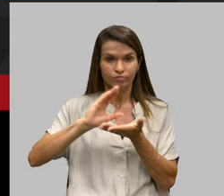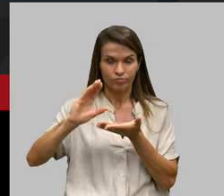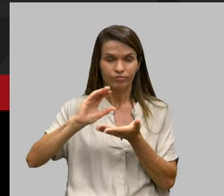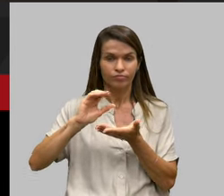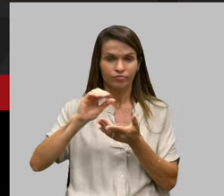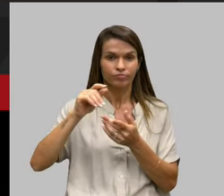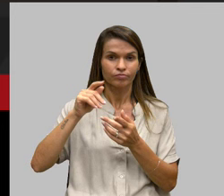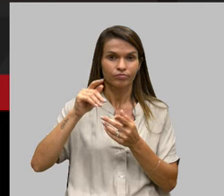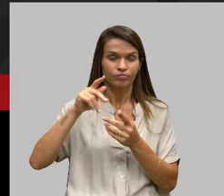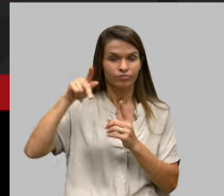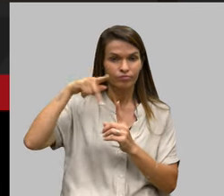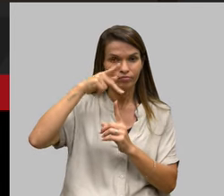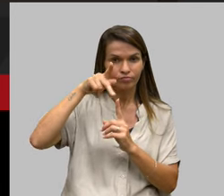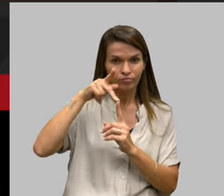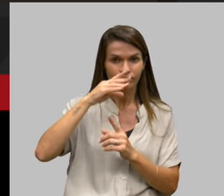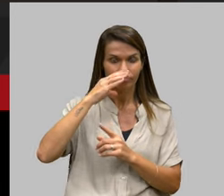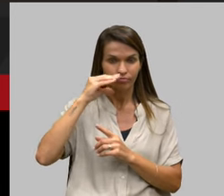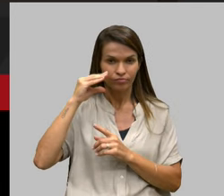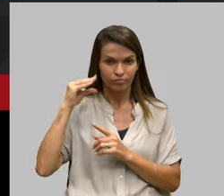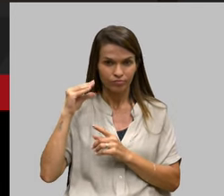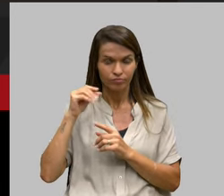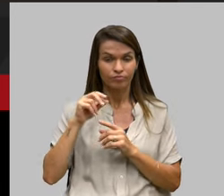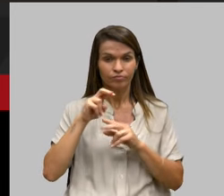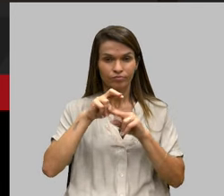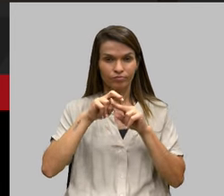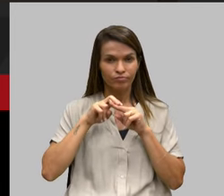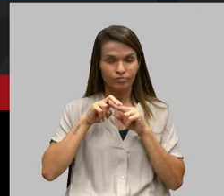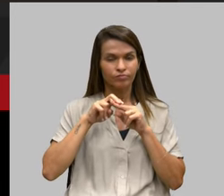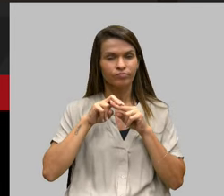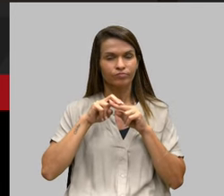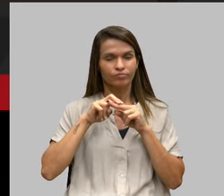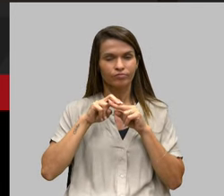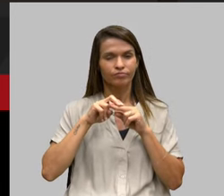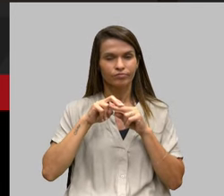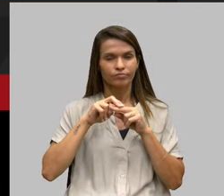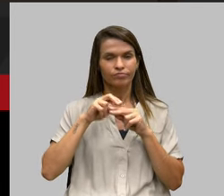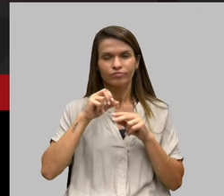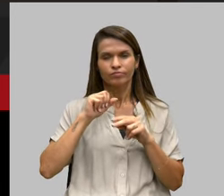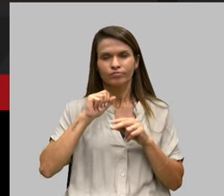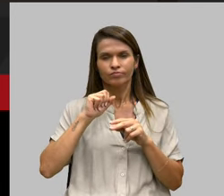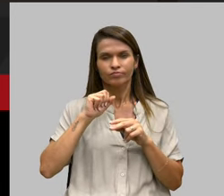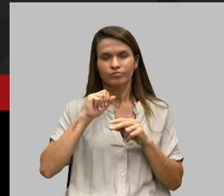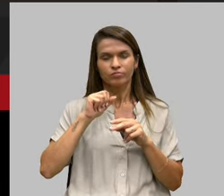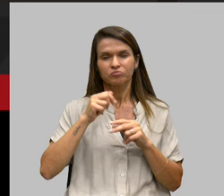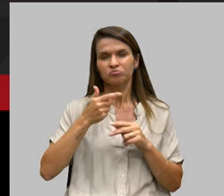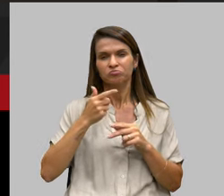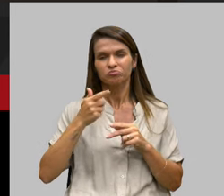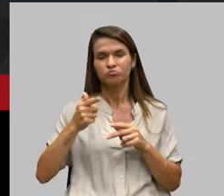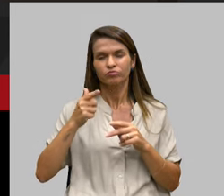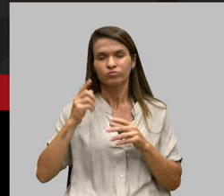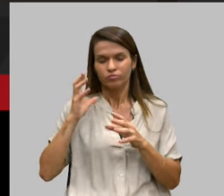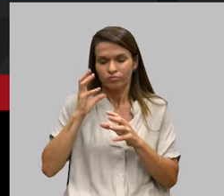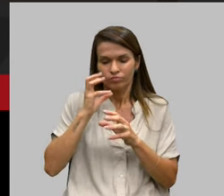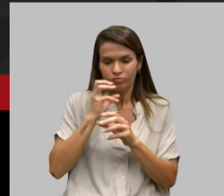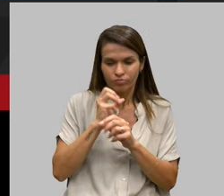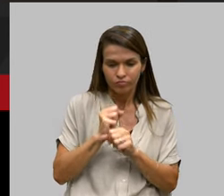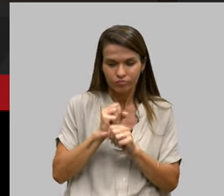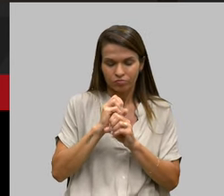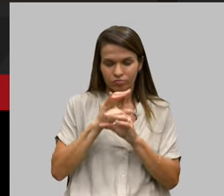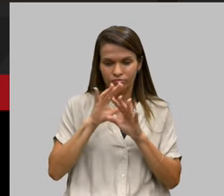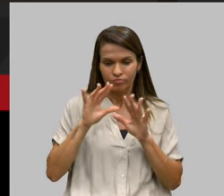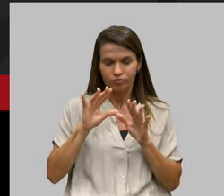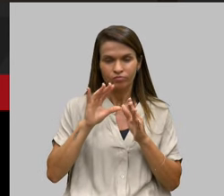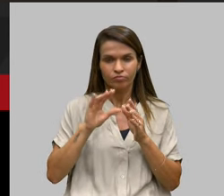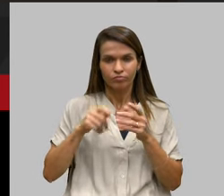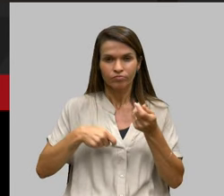servidores então em decorrência de ser instituída ainda que não tivesse eh um cálculo atuarial e financeiro